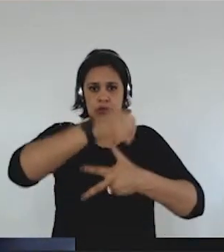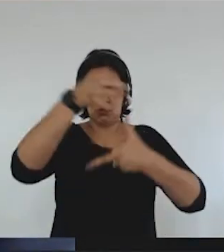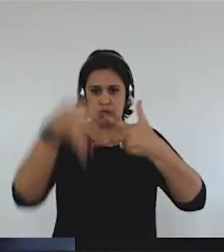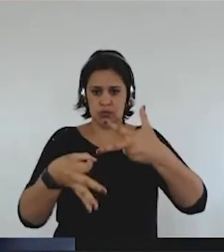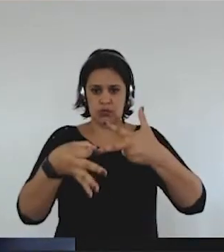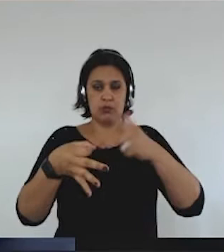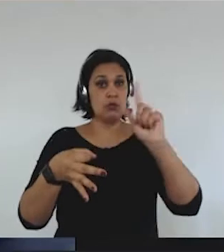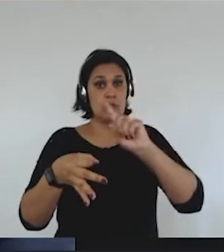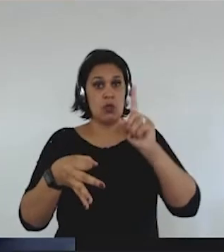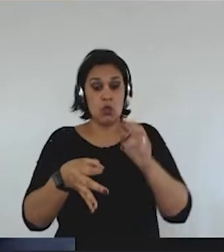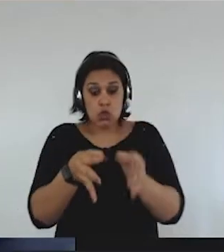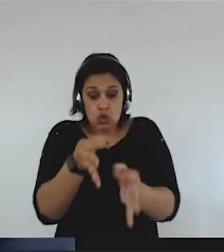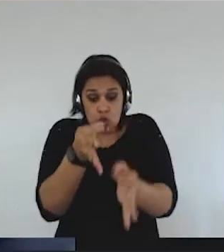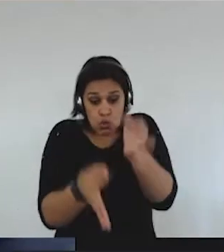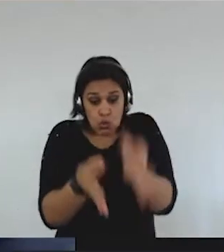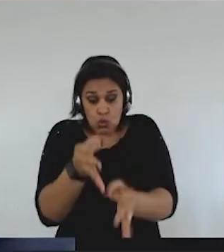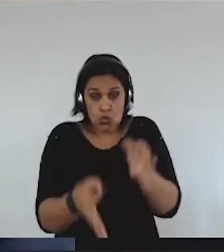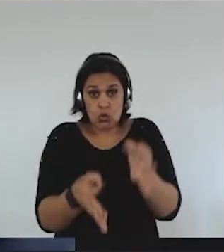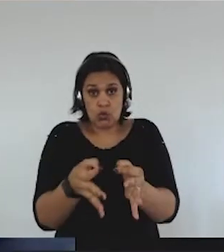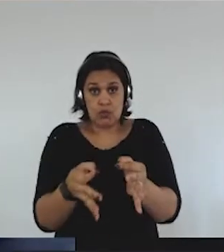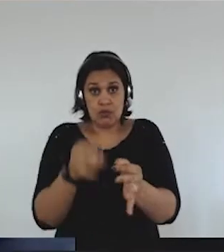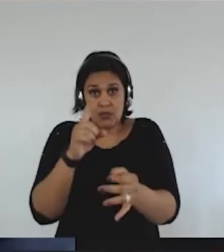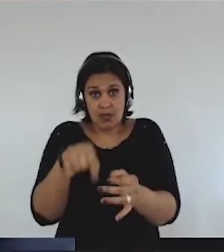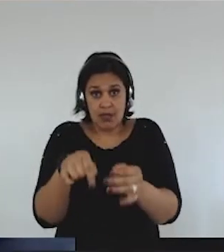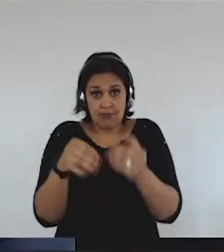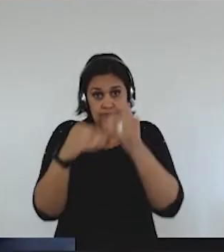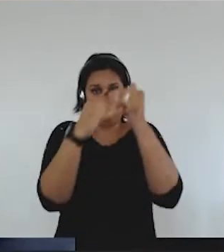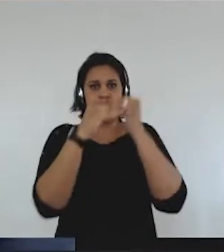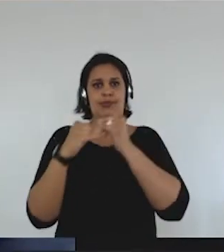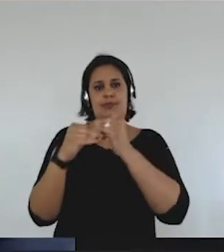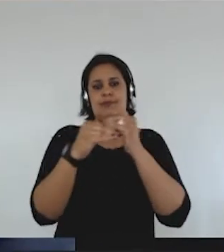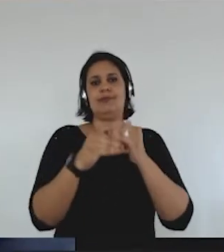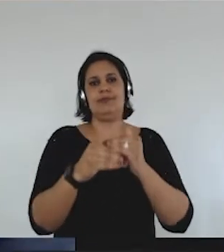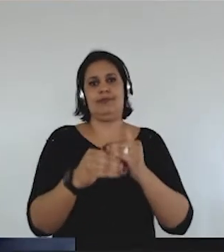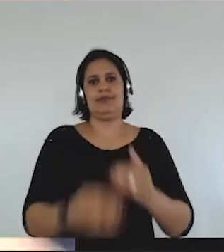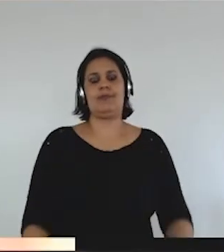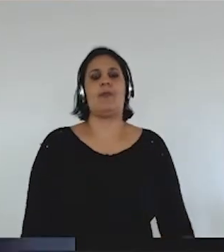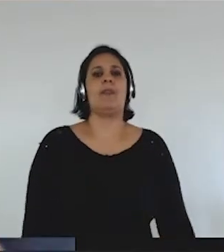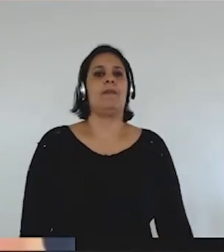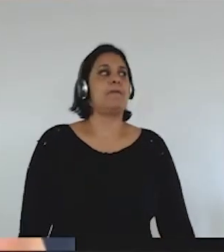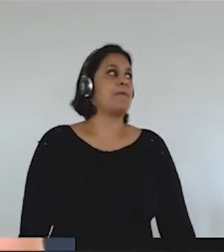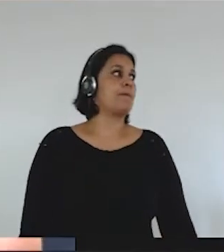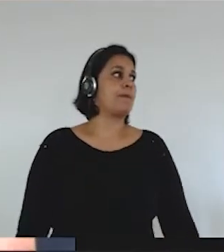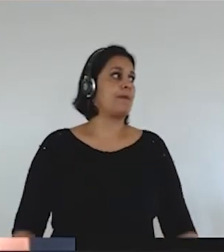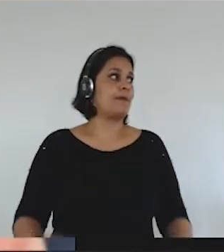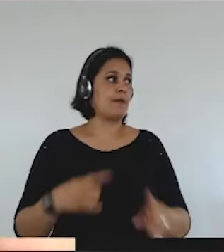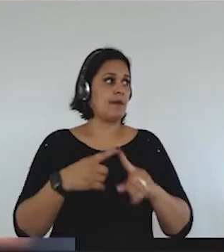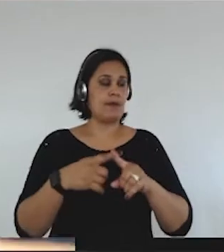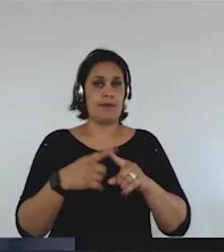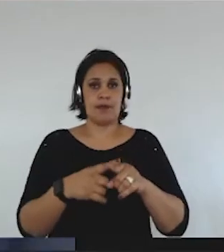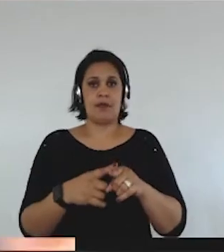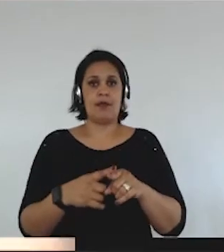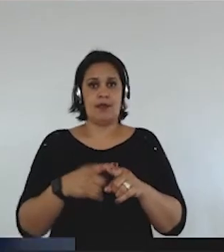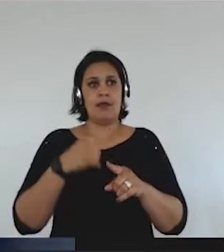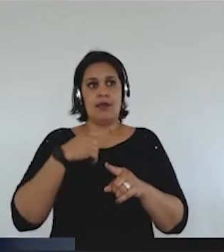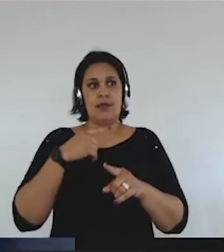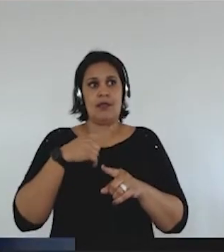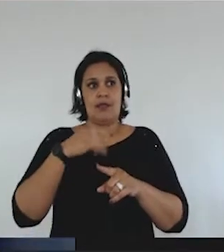justiça no sentido de equidade. Até porque a distribuição de justiça não